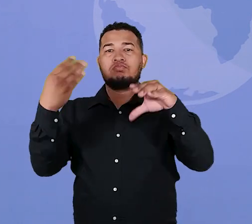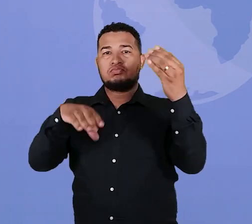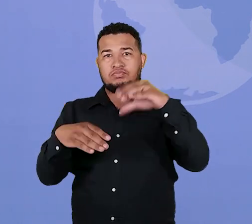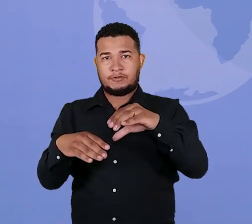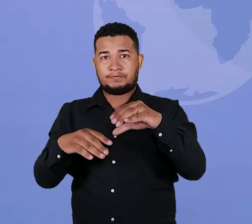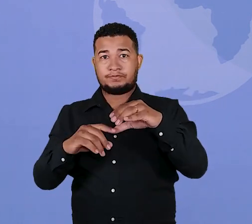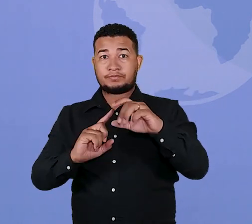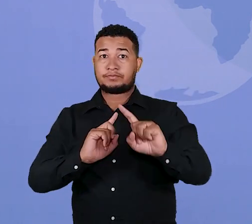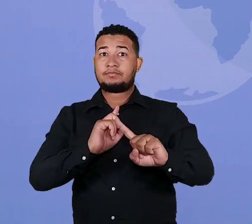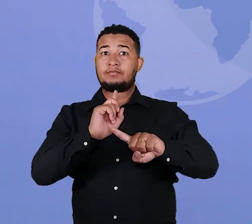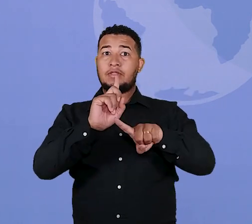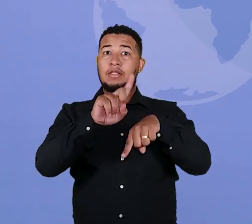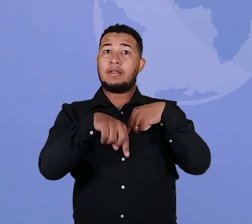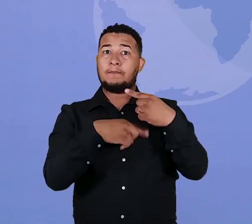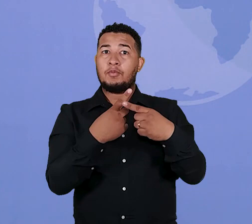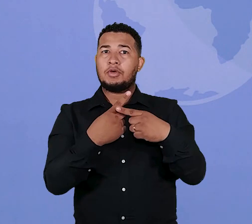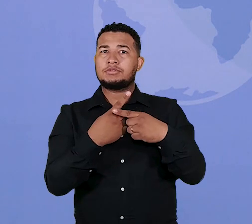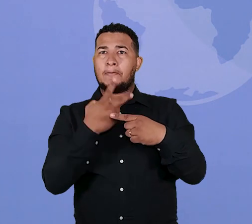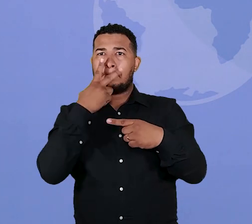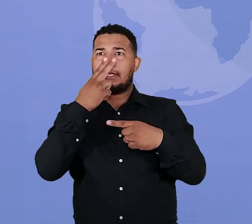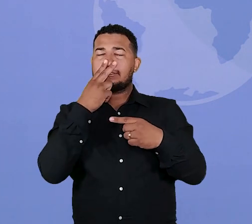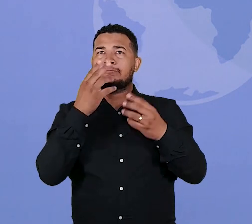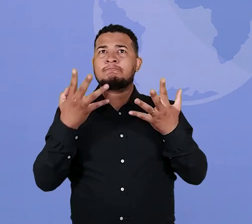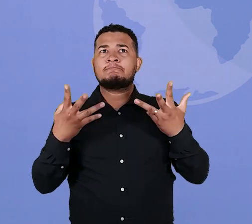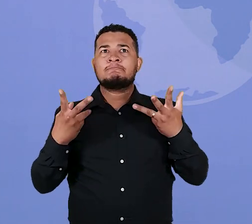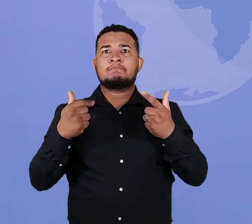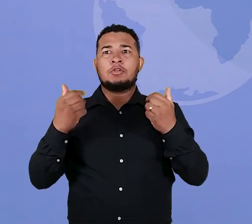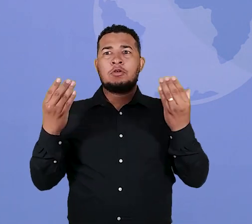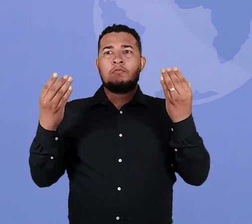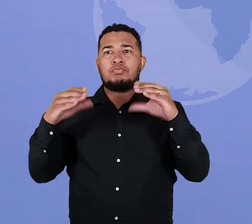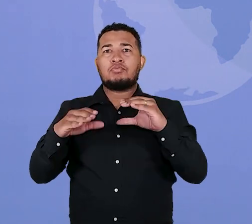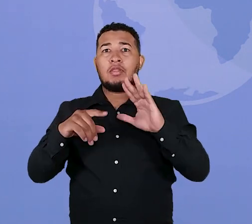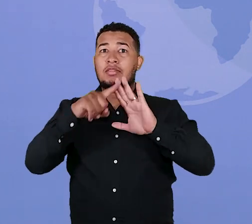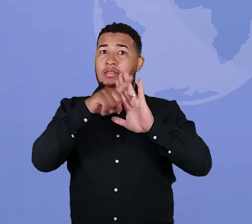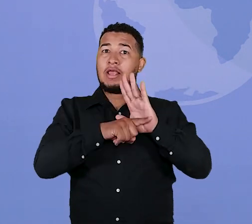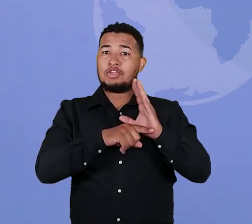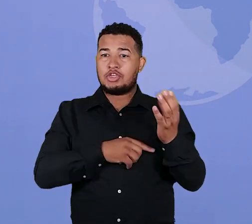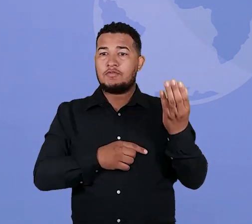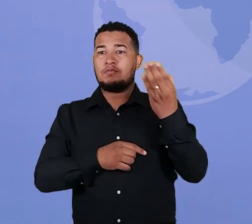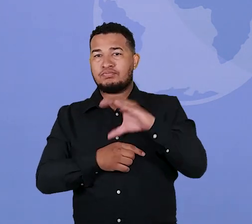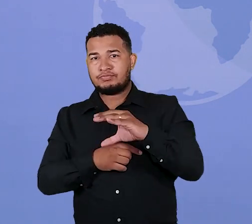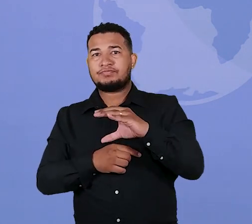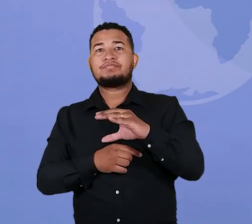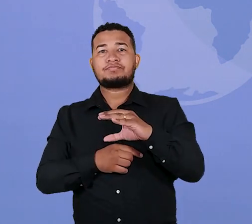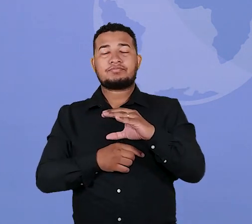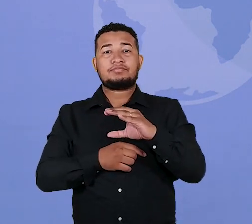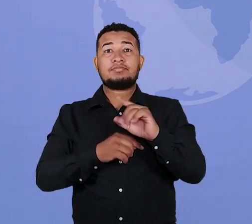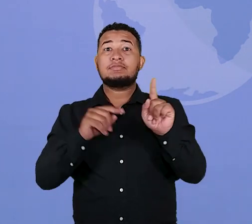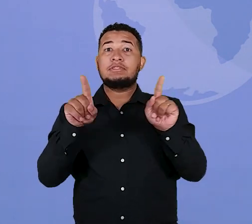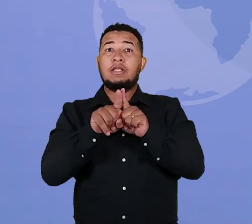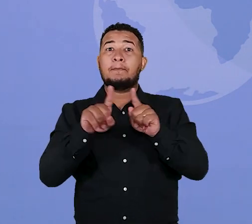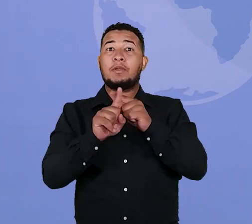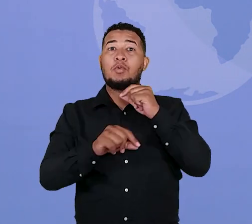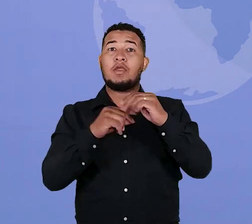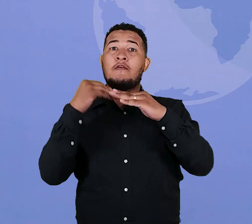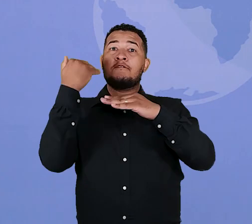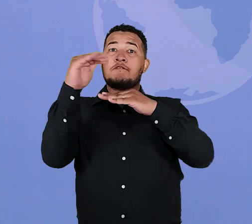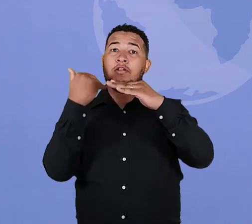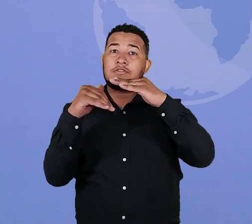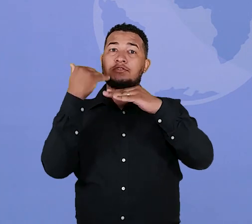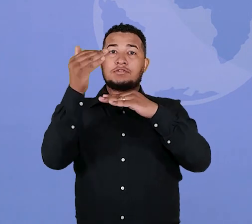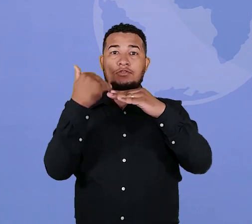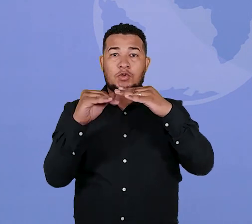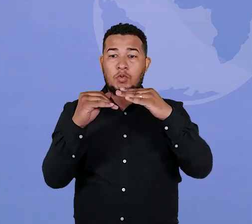nós colocamos uma invenção brilhante, que são os números negativos. E, por fim, agora colocamos